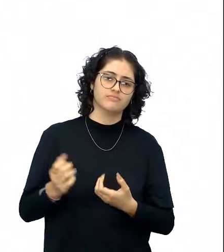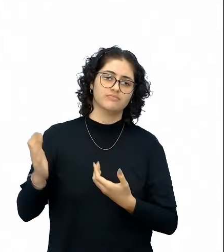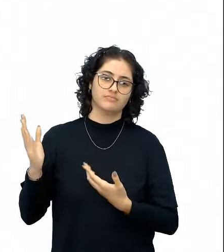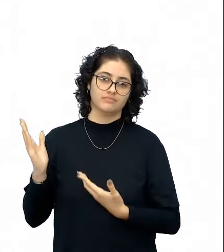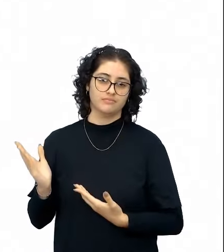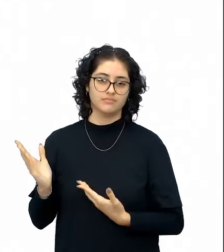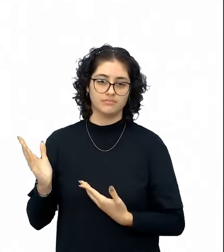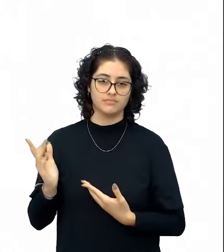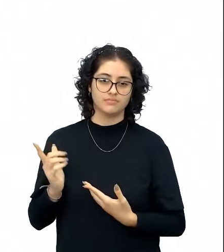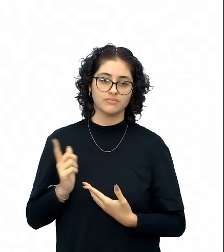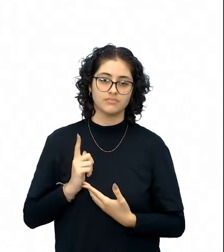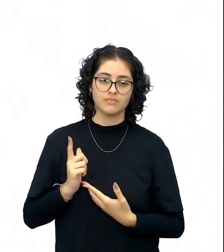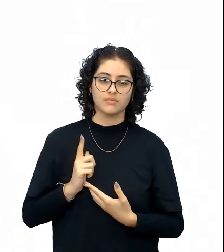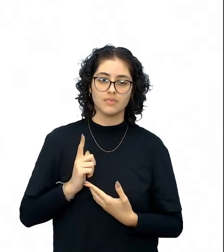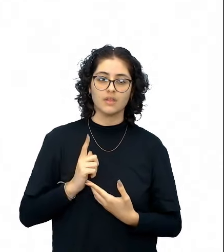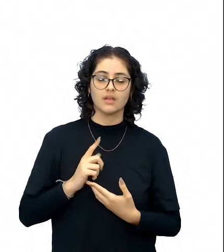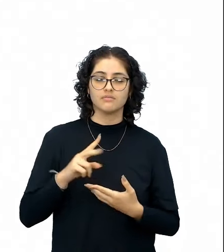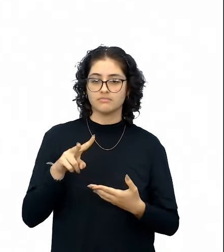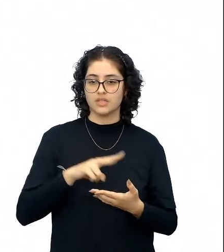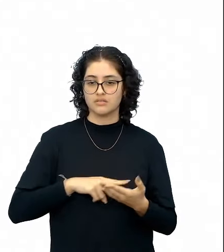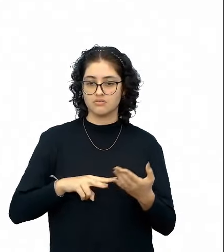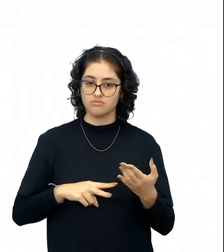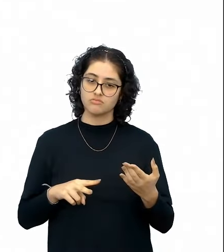uma biografia de peso.